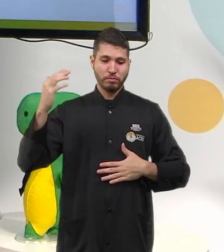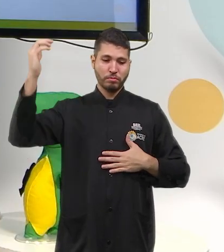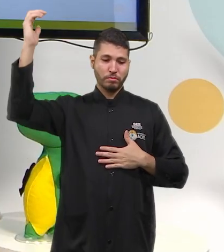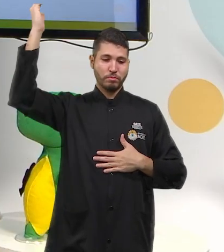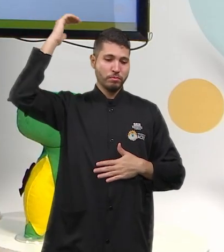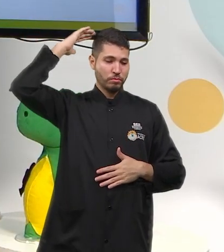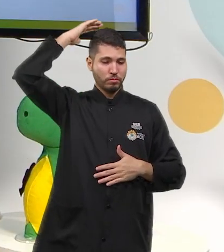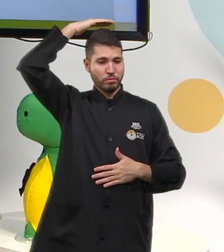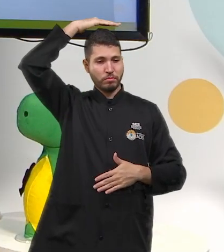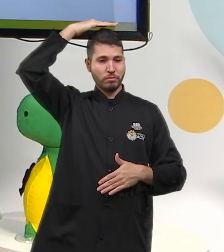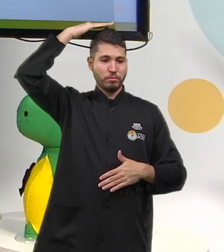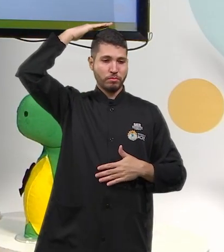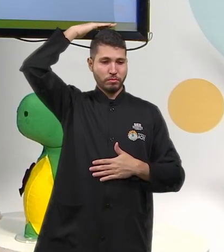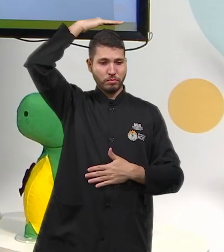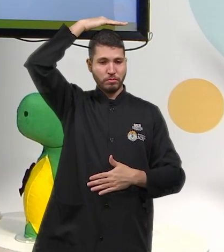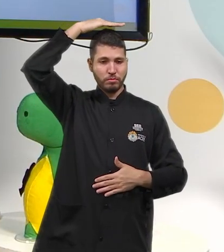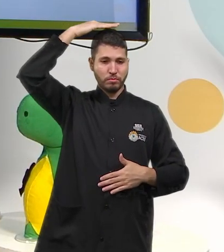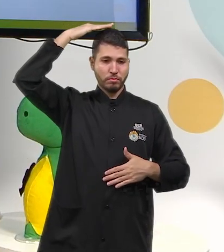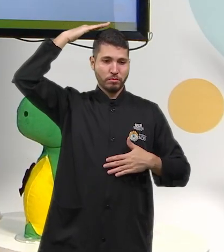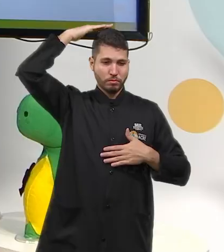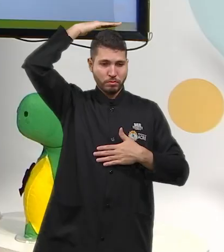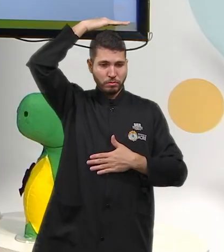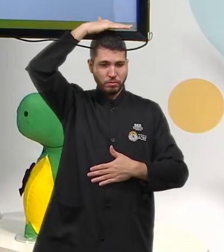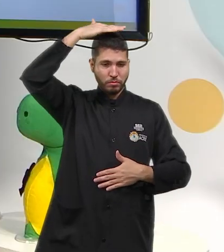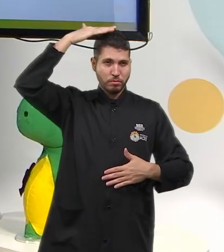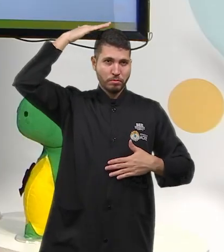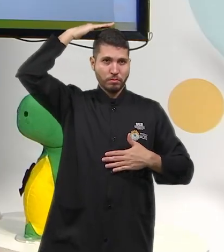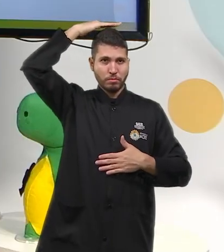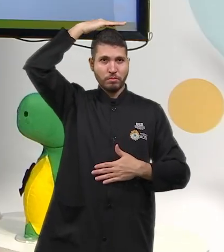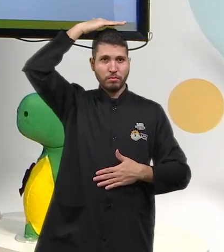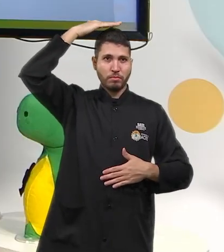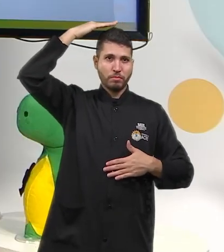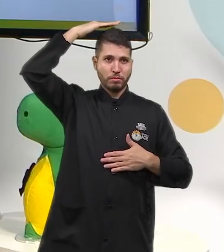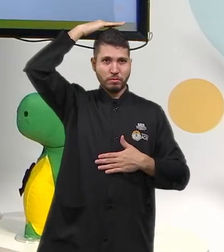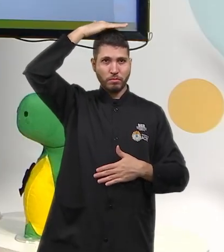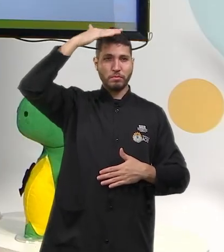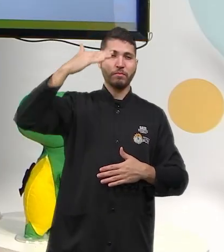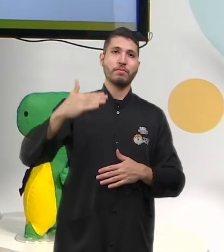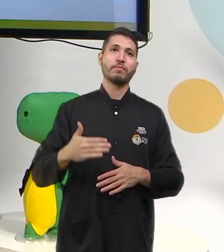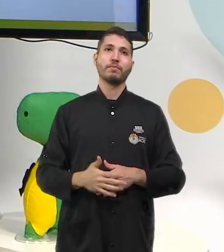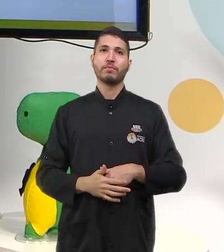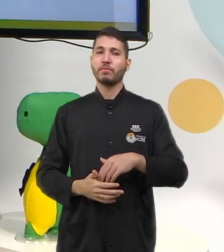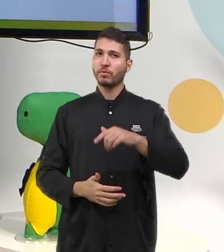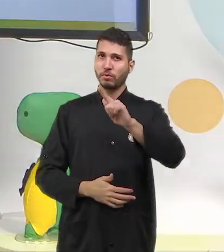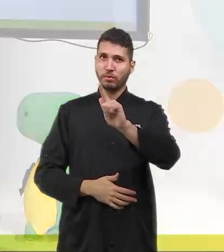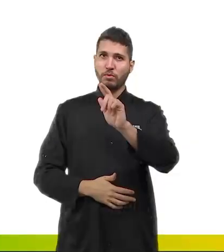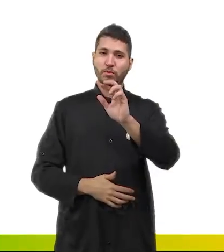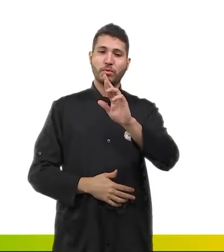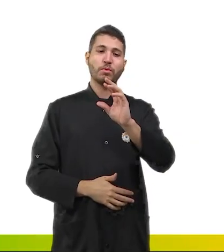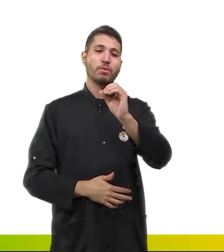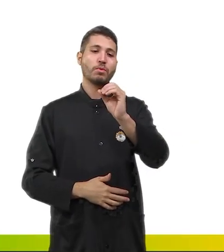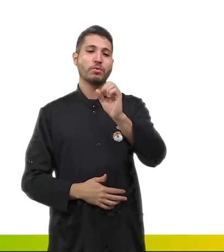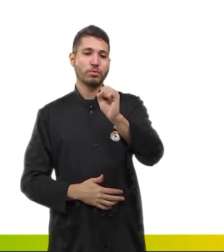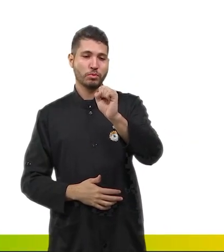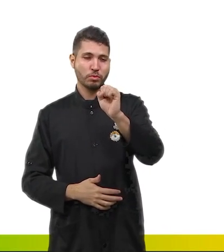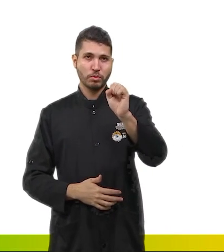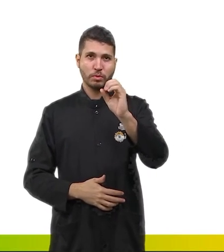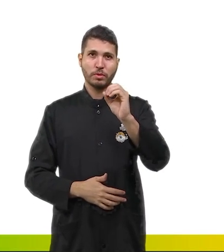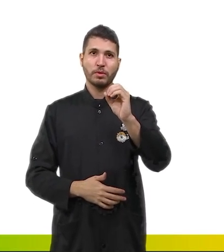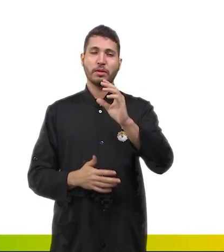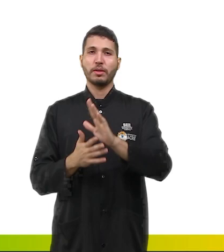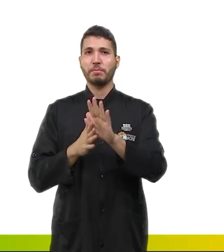movimento. Então, fina quando é muito específica, grossa quando é de forma um pouco mais ampla. Tranquilo? Temos também a capacidade